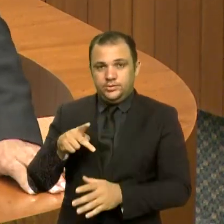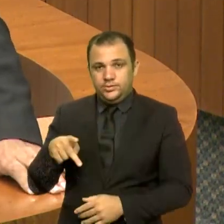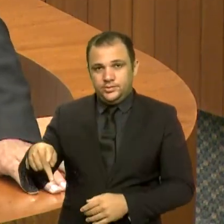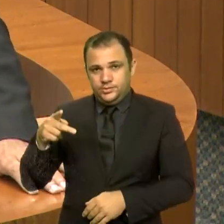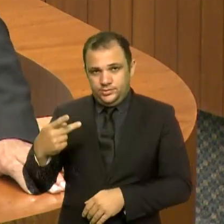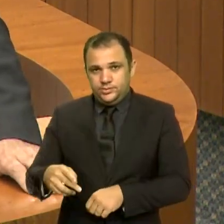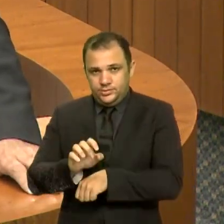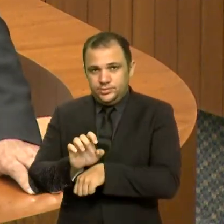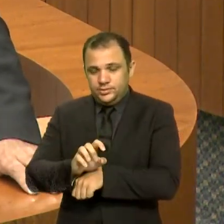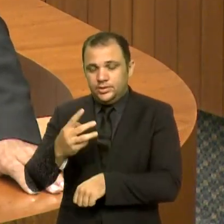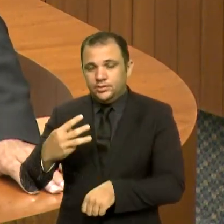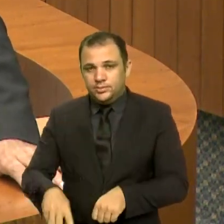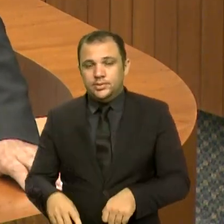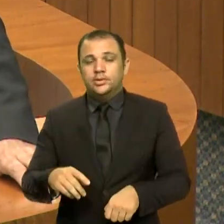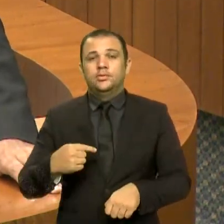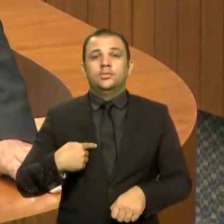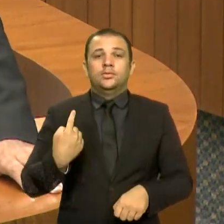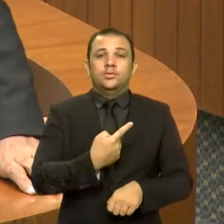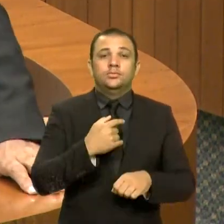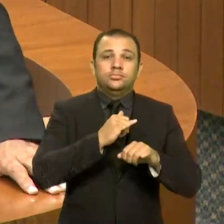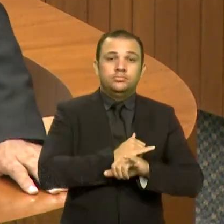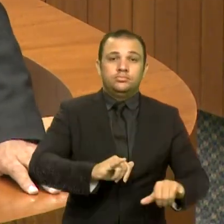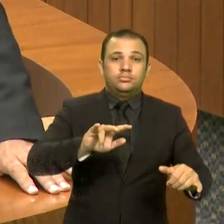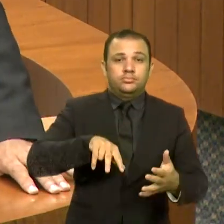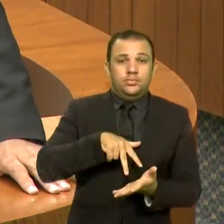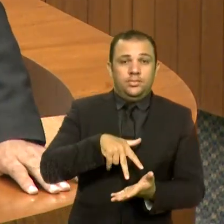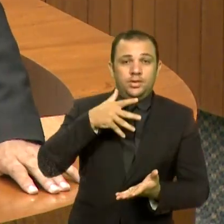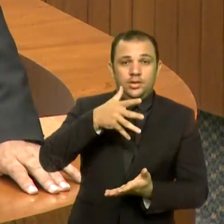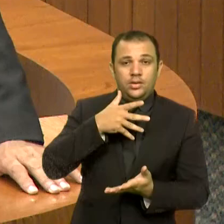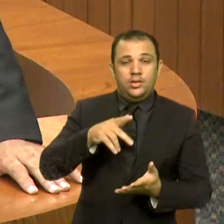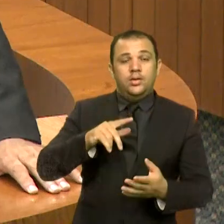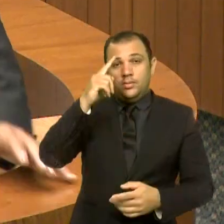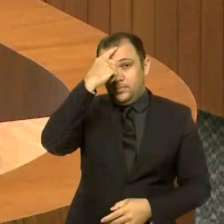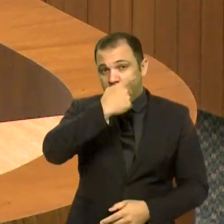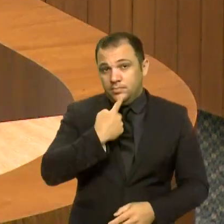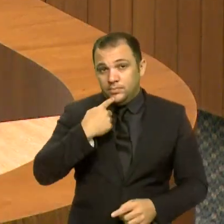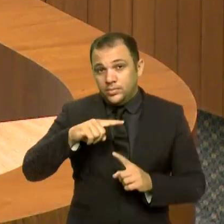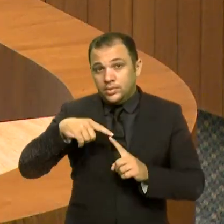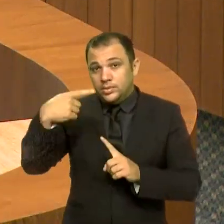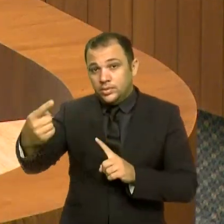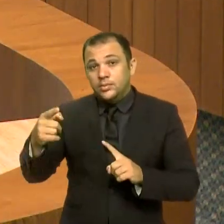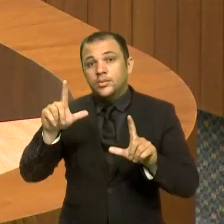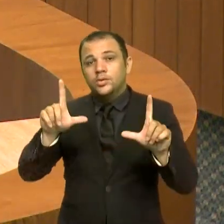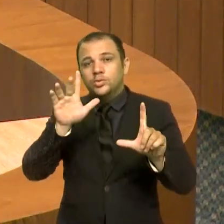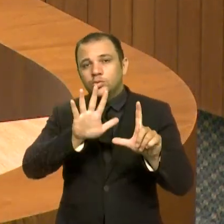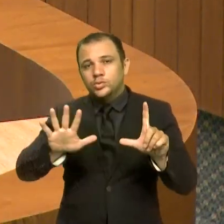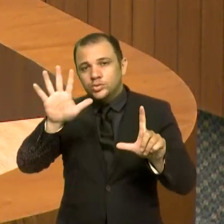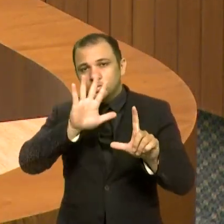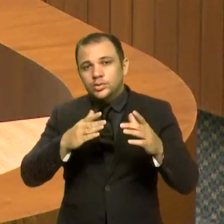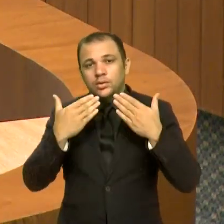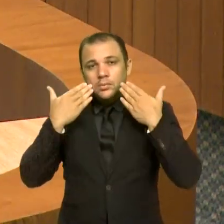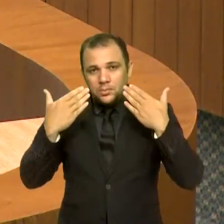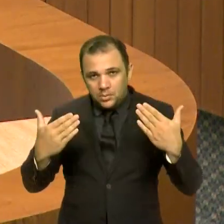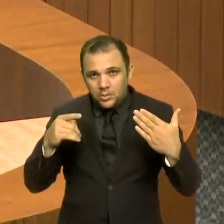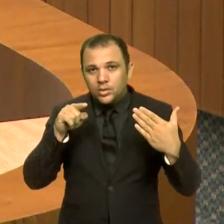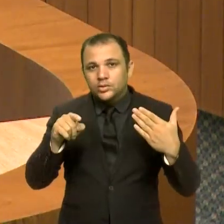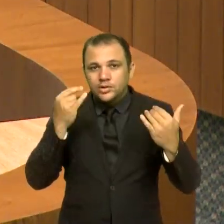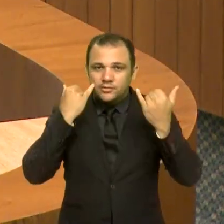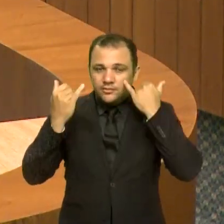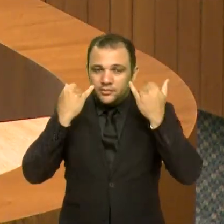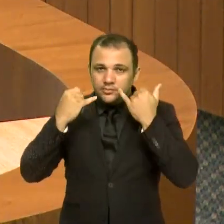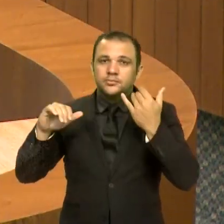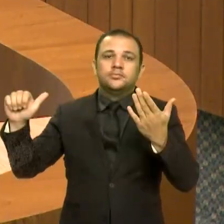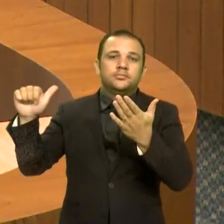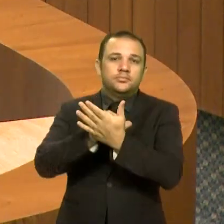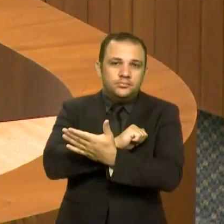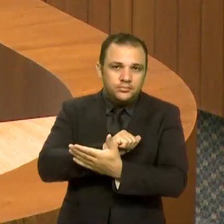solicitamos à Secretaria de Transparência do Estado que pudesse emitir um parecer por que esses dados estavam alterados, estavam a